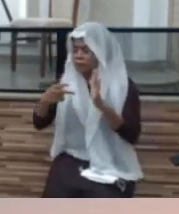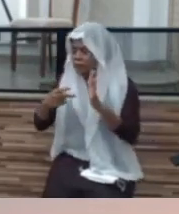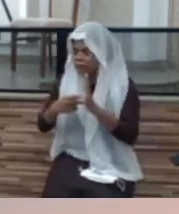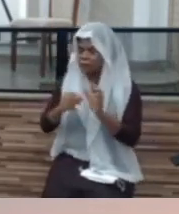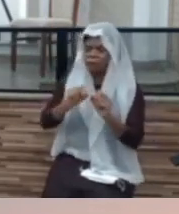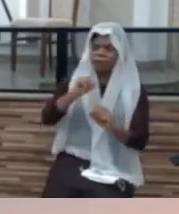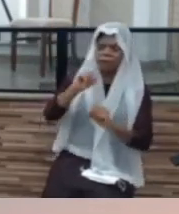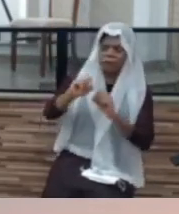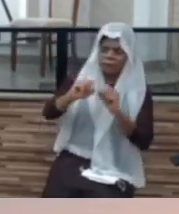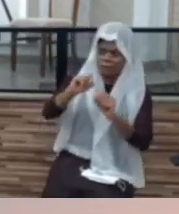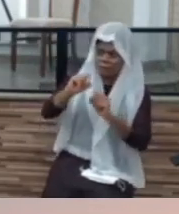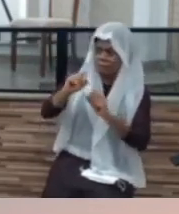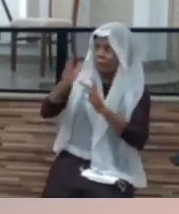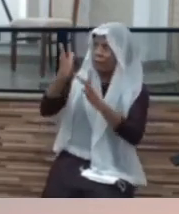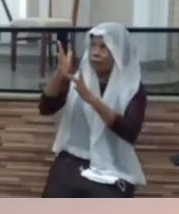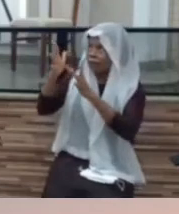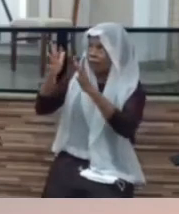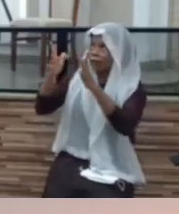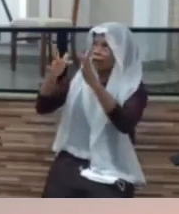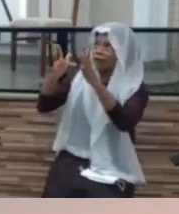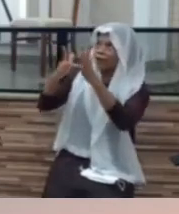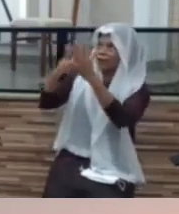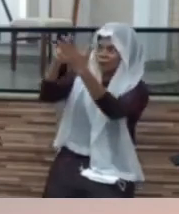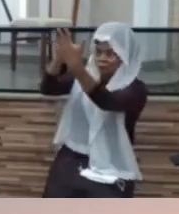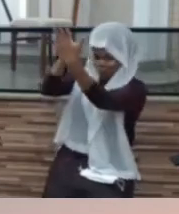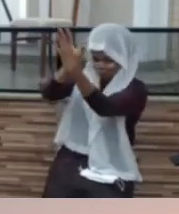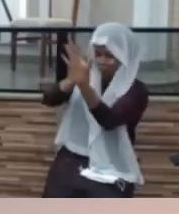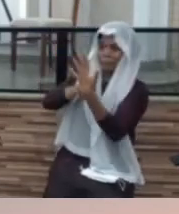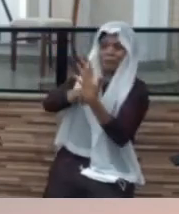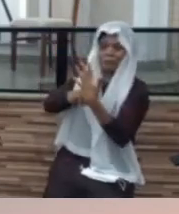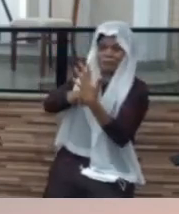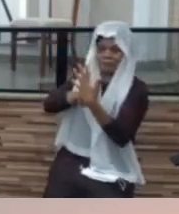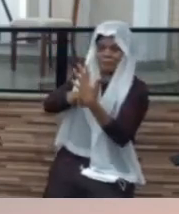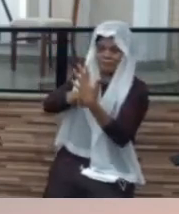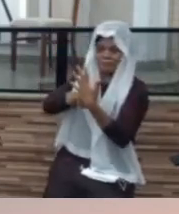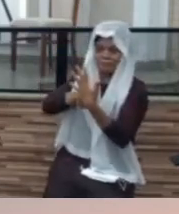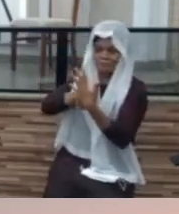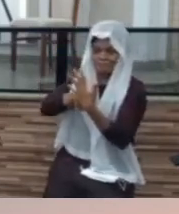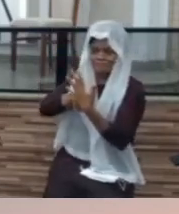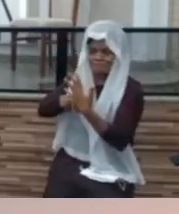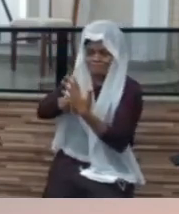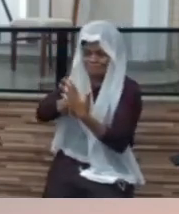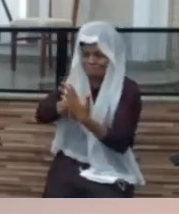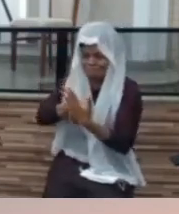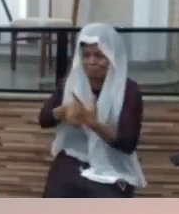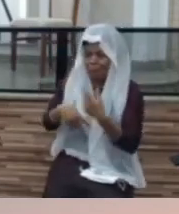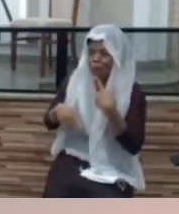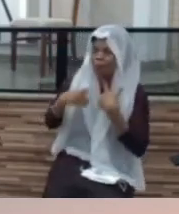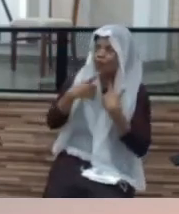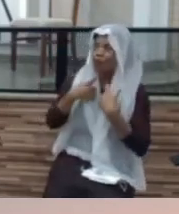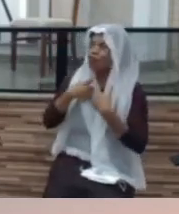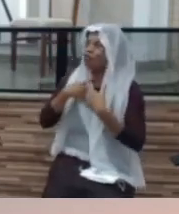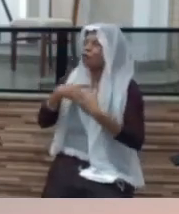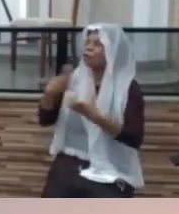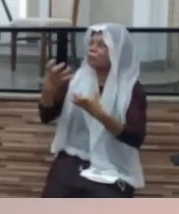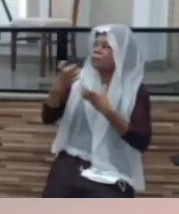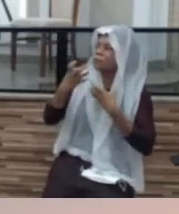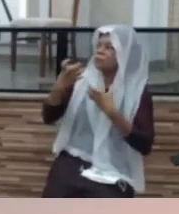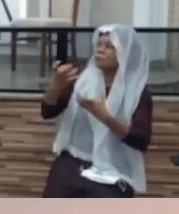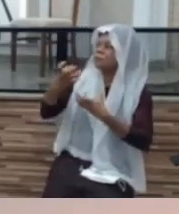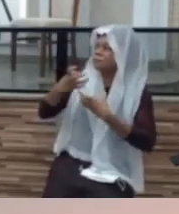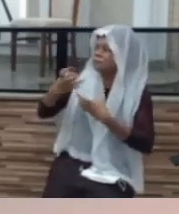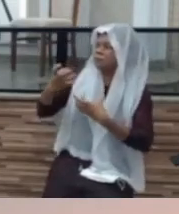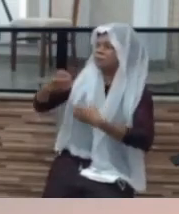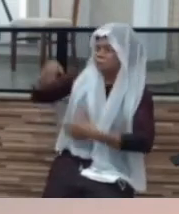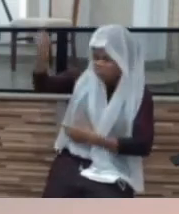me conhece e quem ele quer revelar. Glória ao nome do Senhor. E o Senhor, irmão, pela misericórdia de Deus, o Senhor nos revelou a